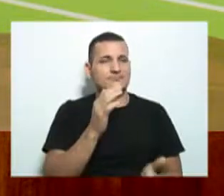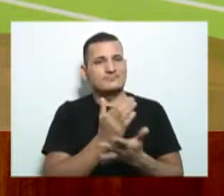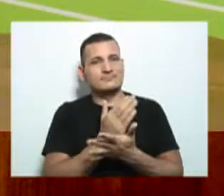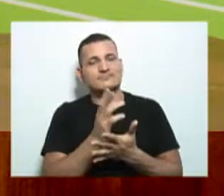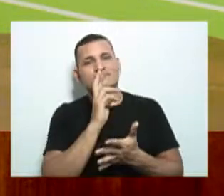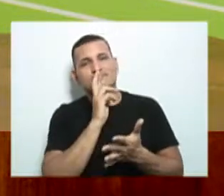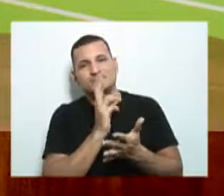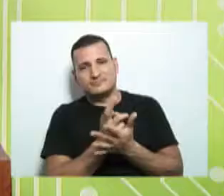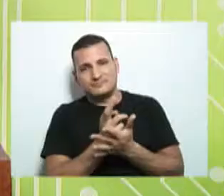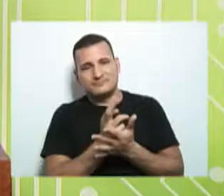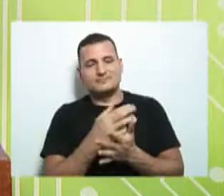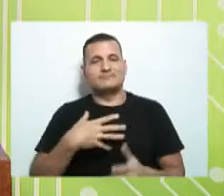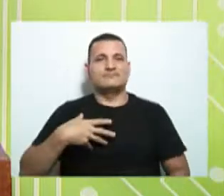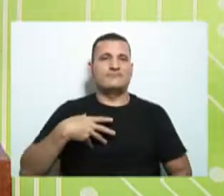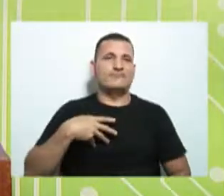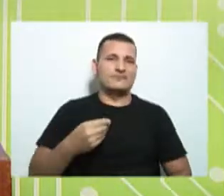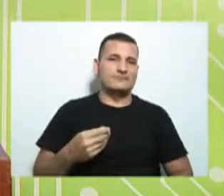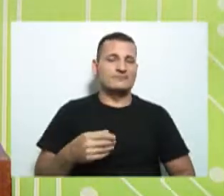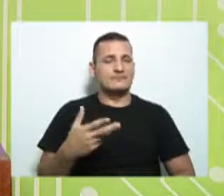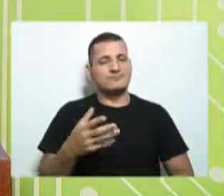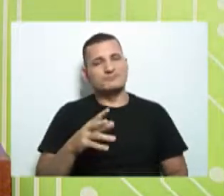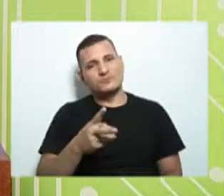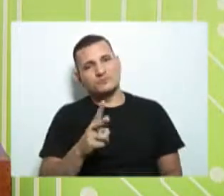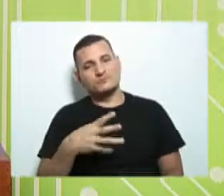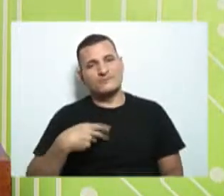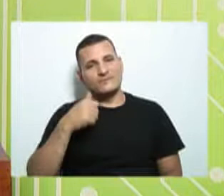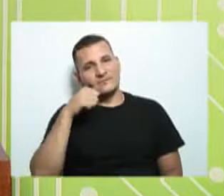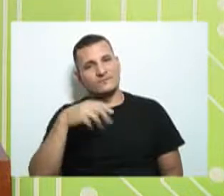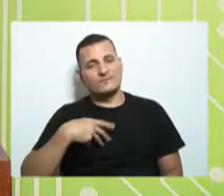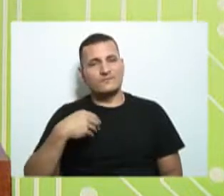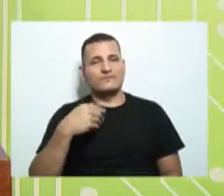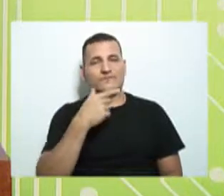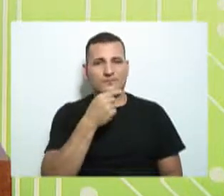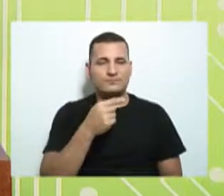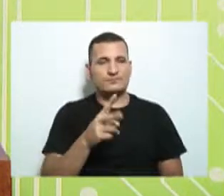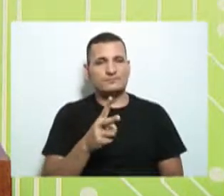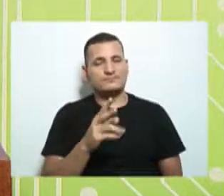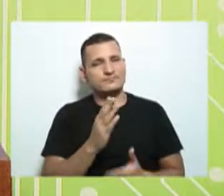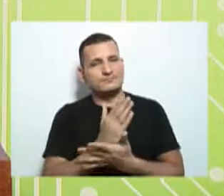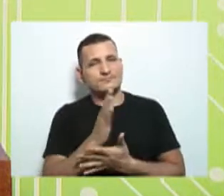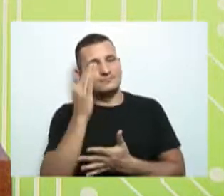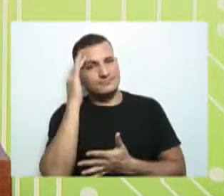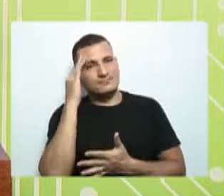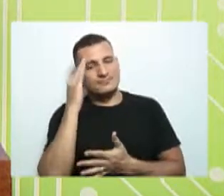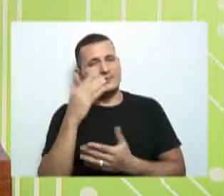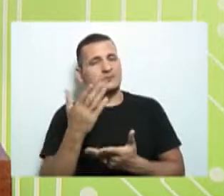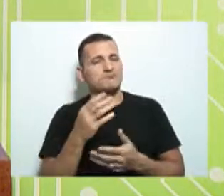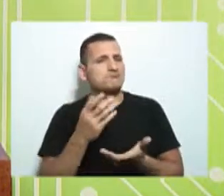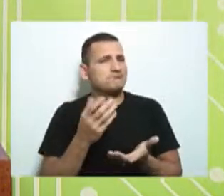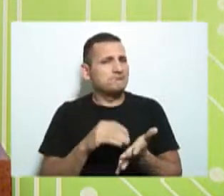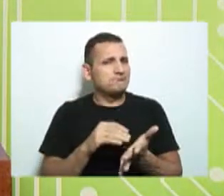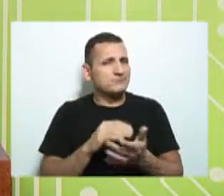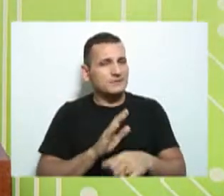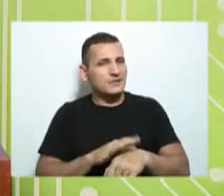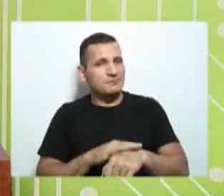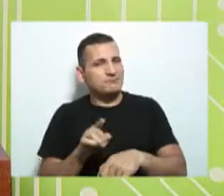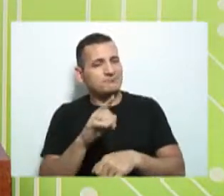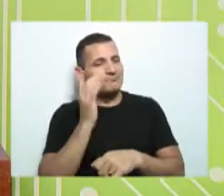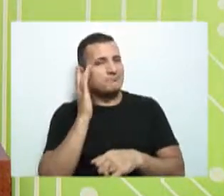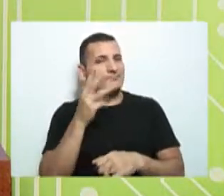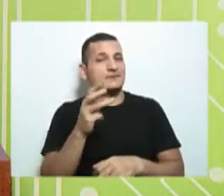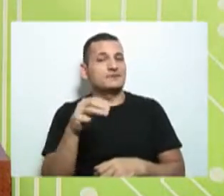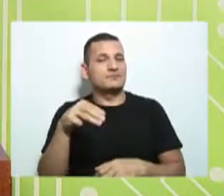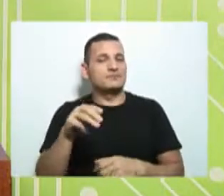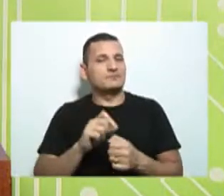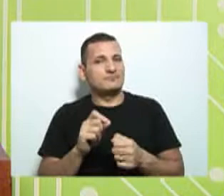filhos. Então, é filho ou filha. Alguns entenderam, outros não conseguiram entender completamente. Pela falta de tempo? Não sei. Vocês tiveram aí 30 minutos para fazer, hein?